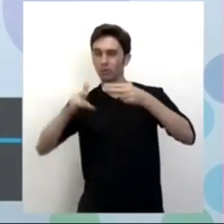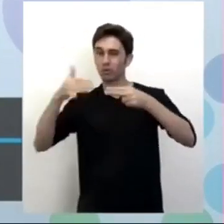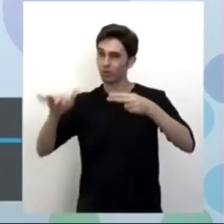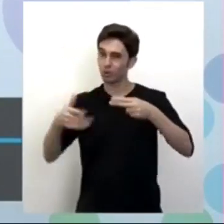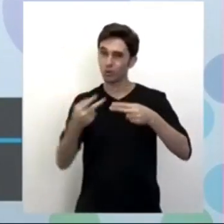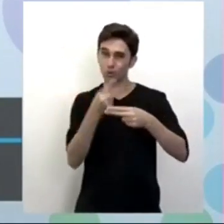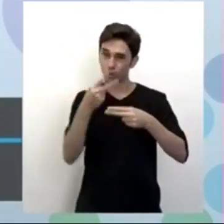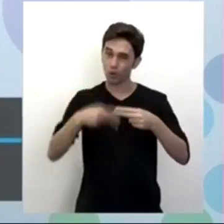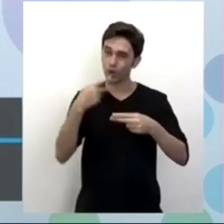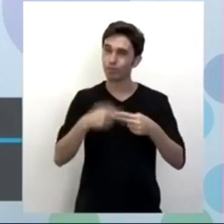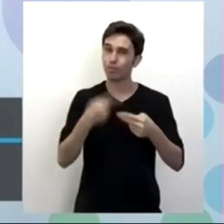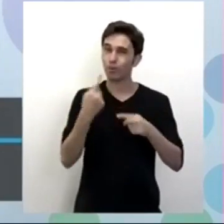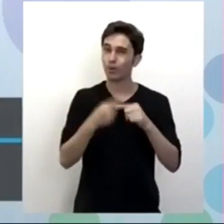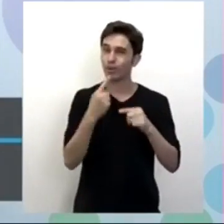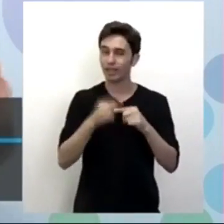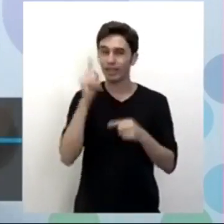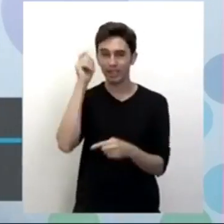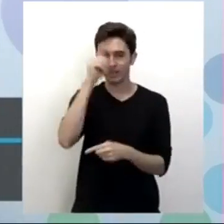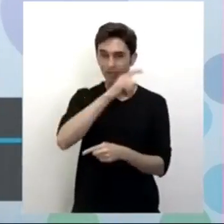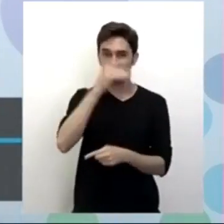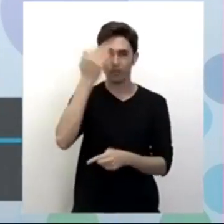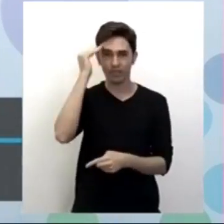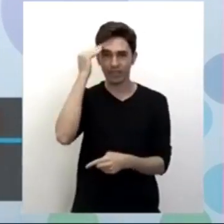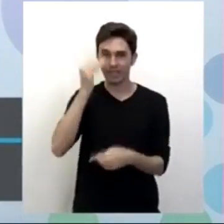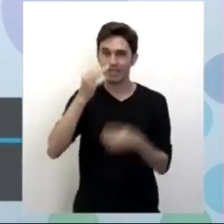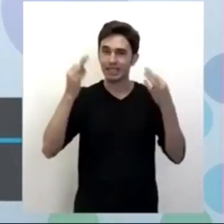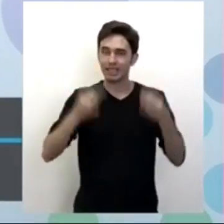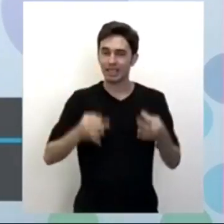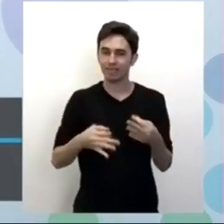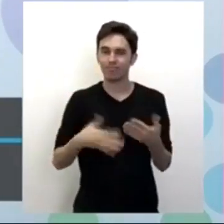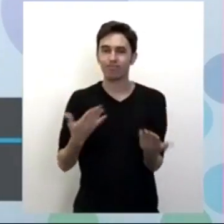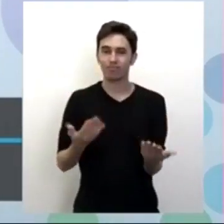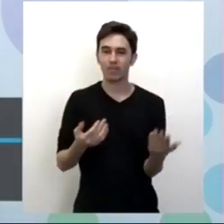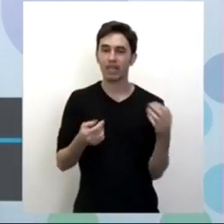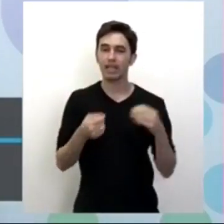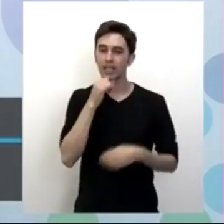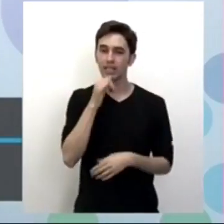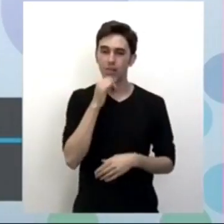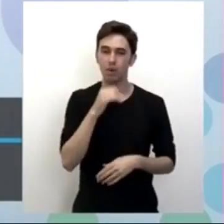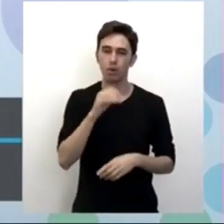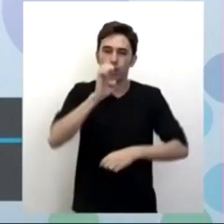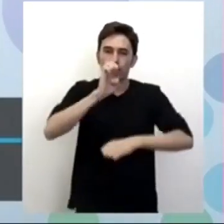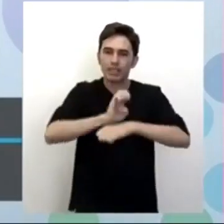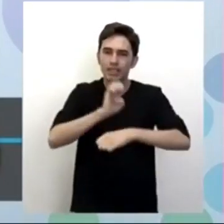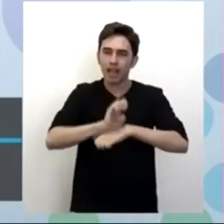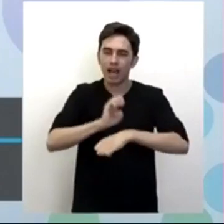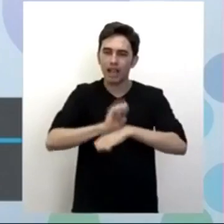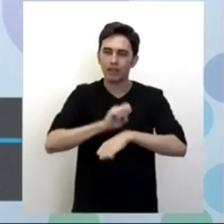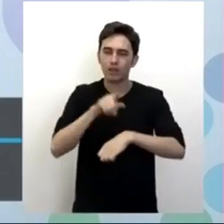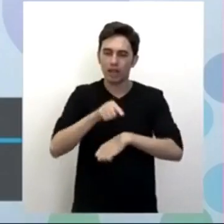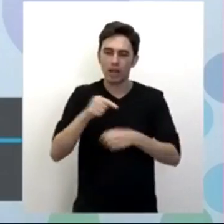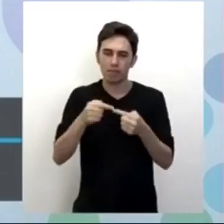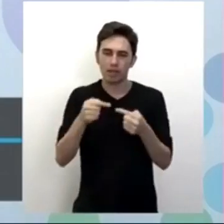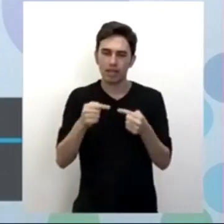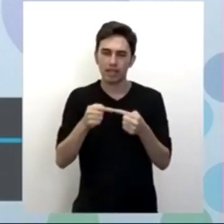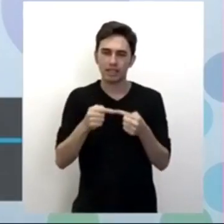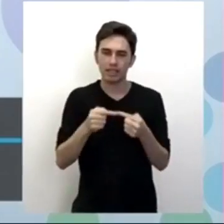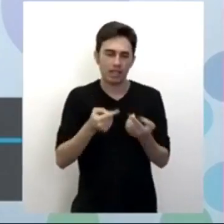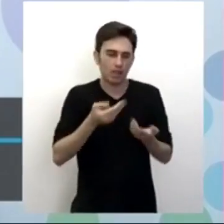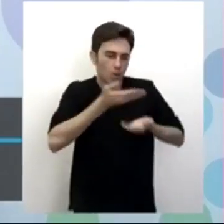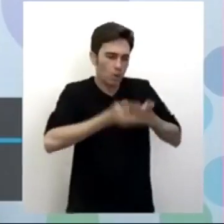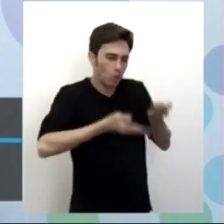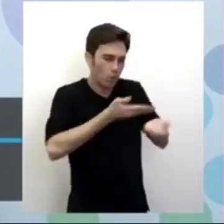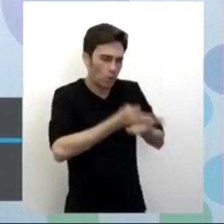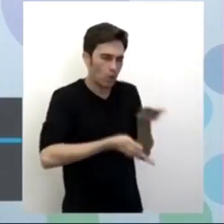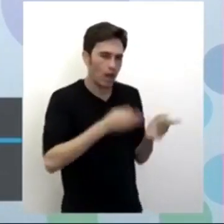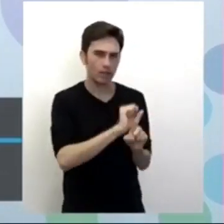também. A crítica de que o Estado babá, o Estado que garante serviços sociais de alta qualidade, faz com que o